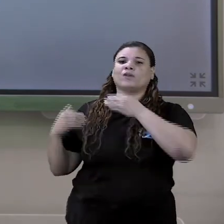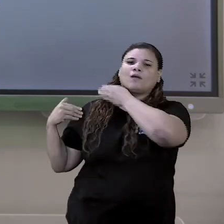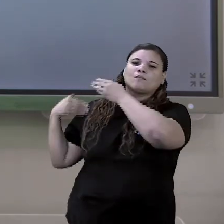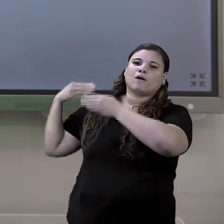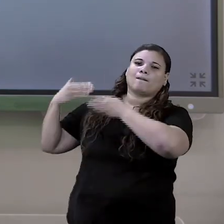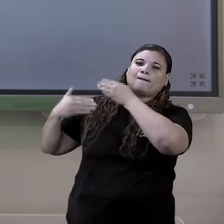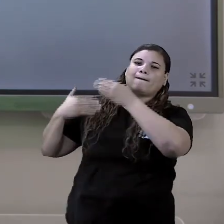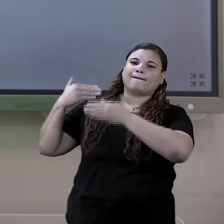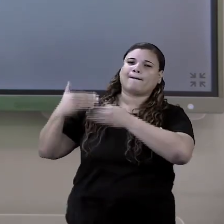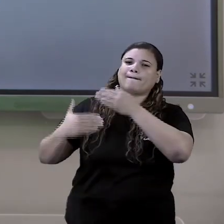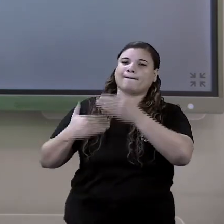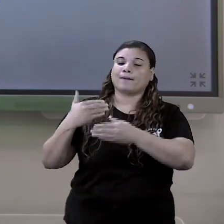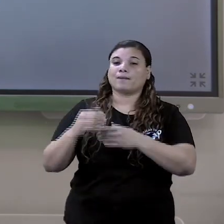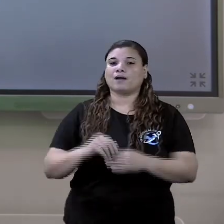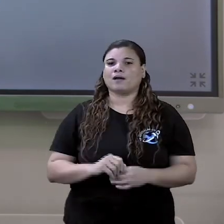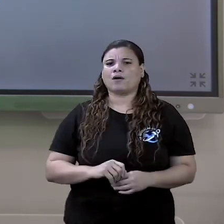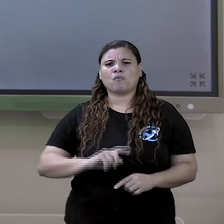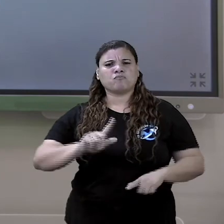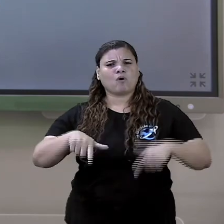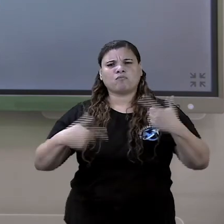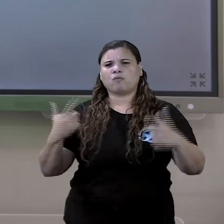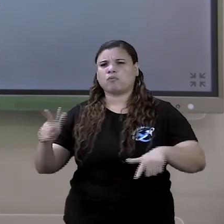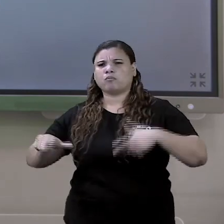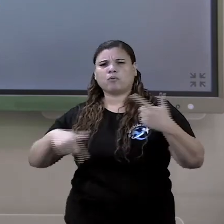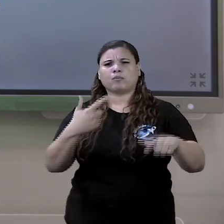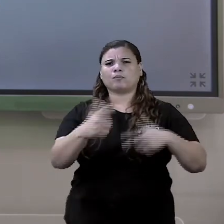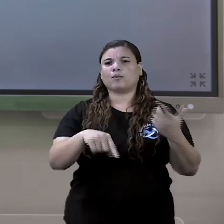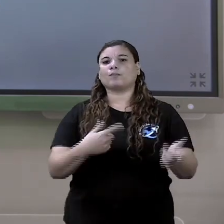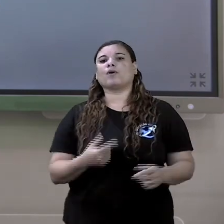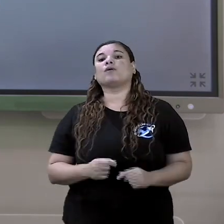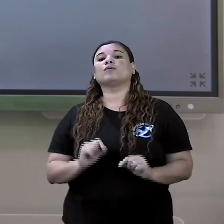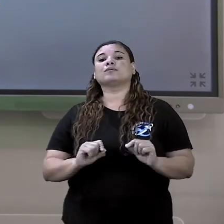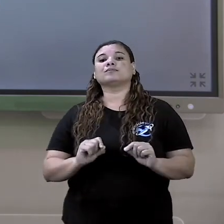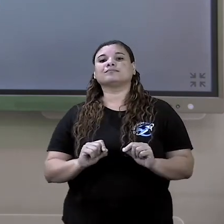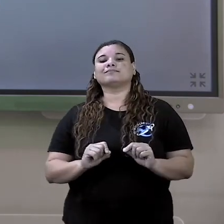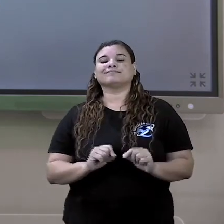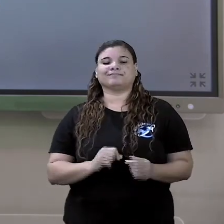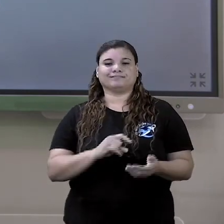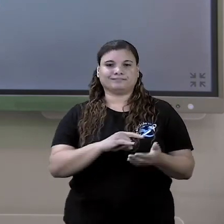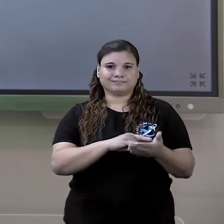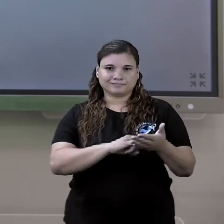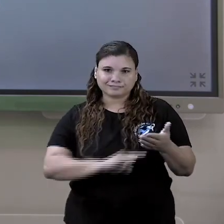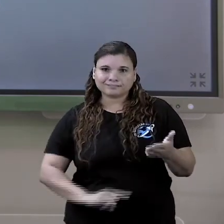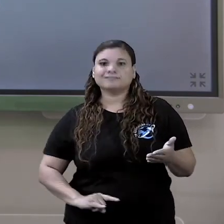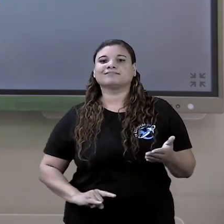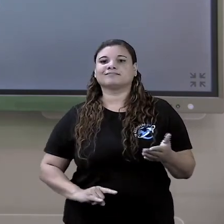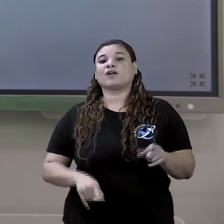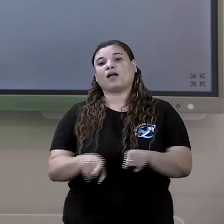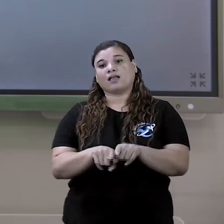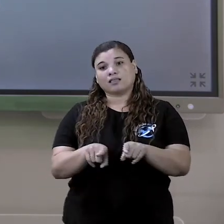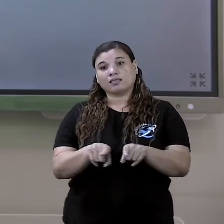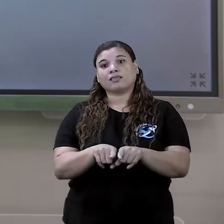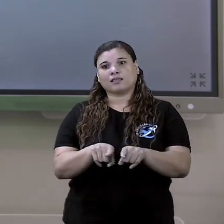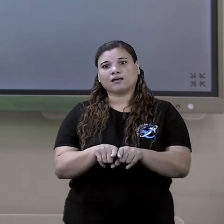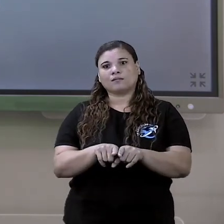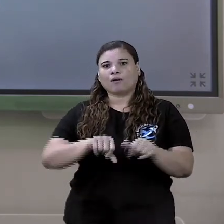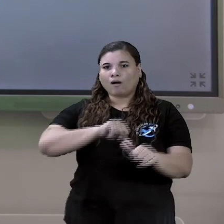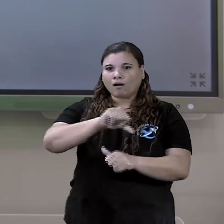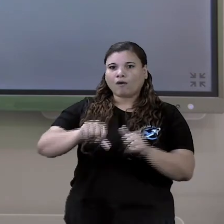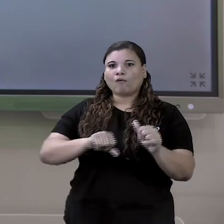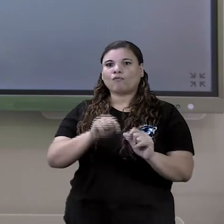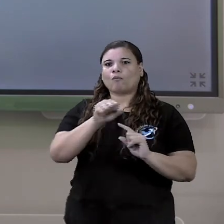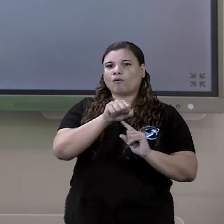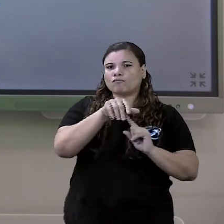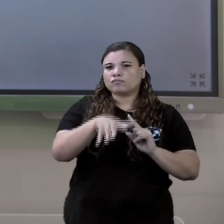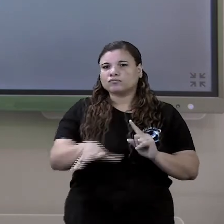outros documentos passaram a serem considerados fontes históricas escritas, como nós acabamos de